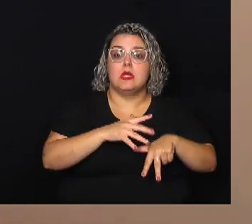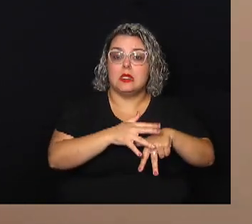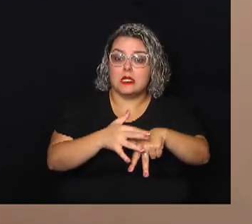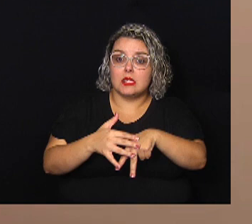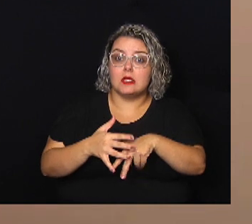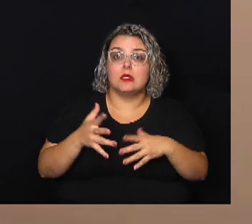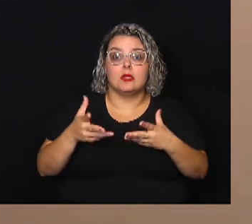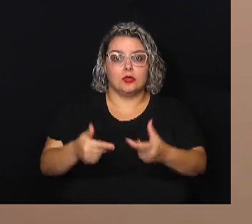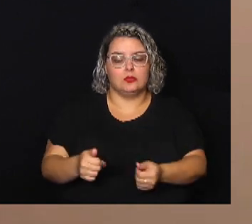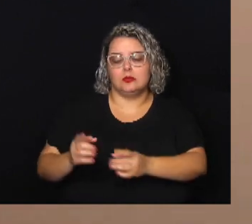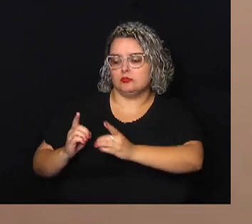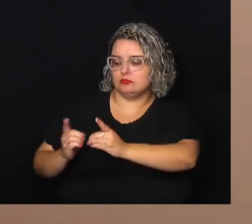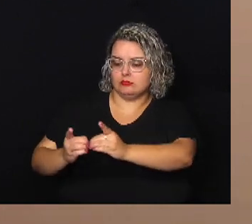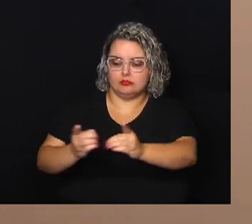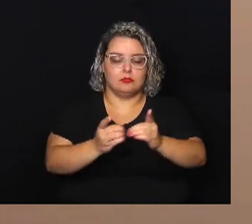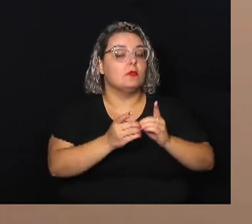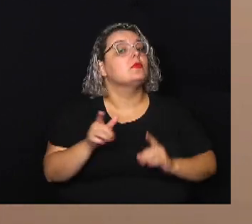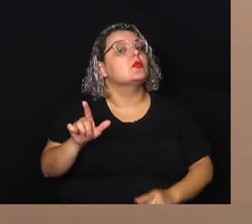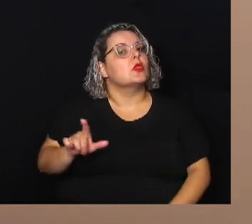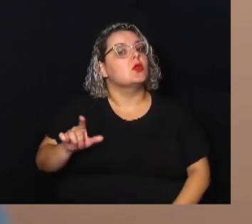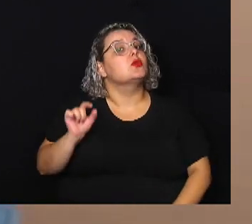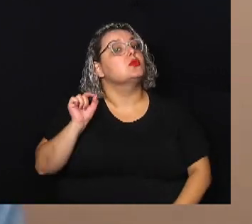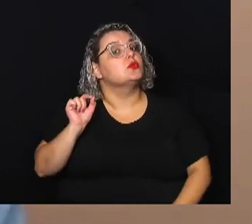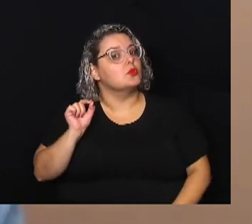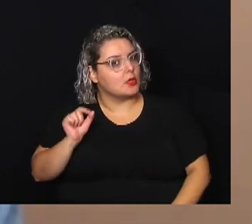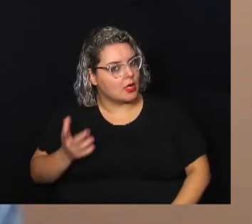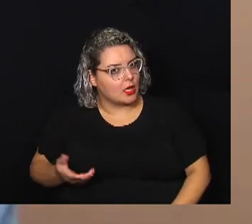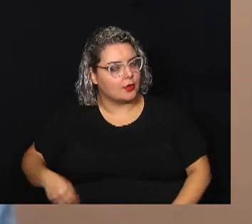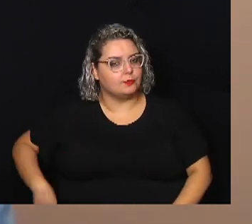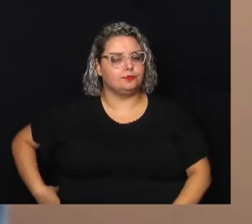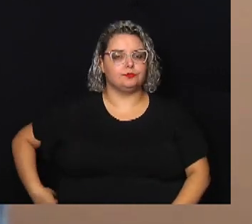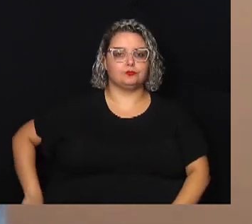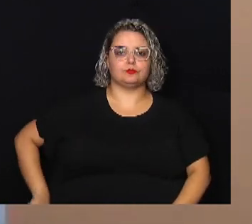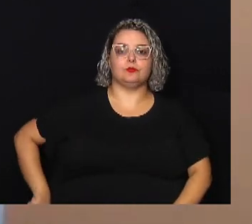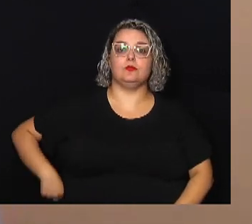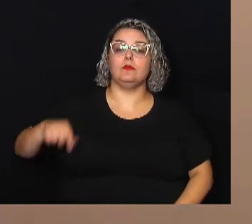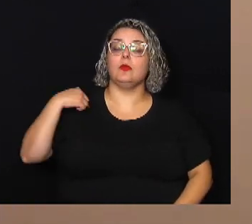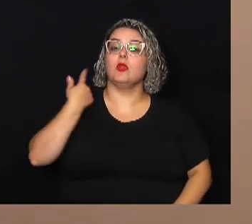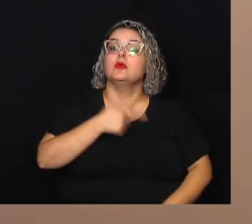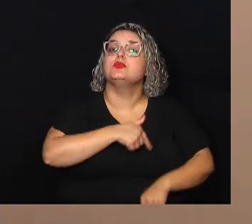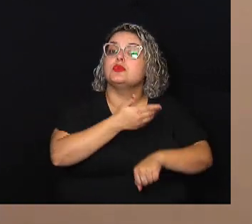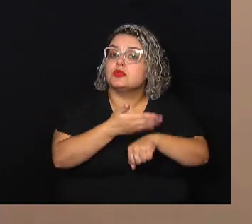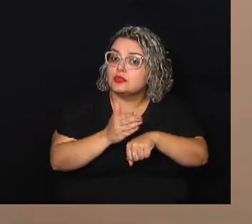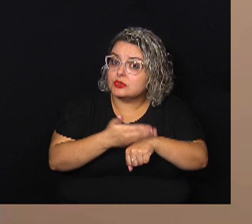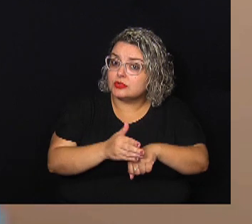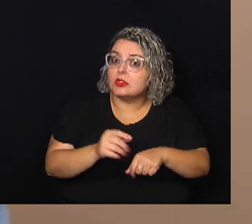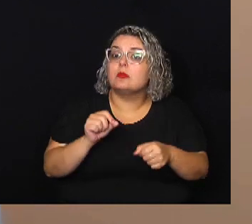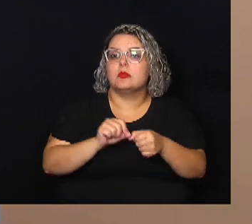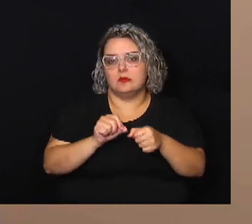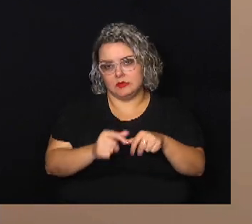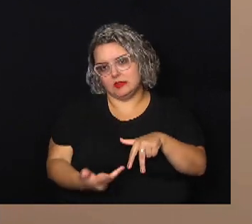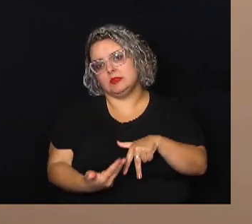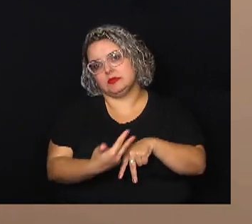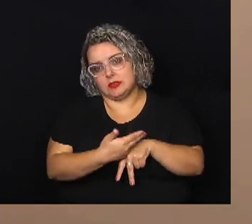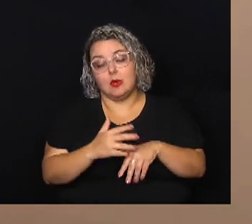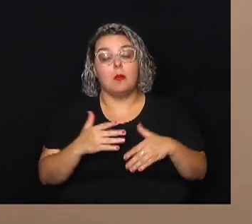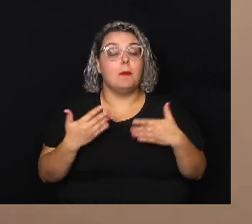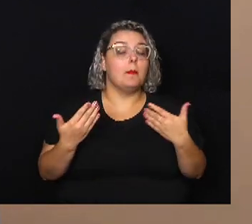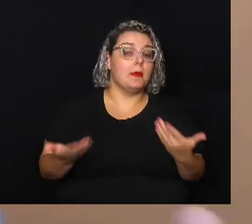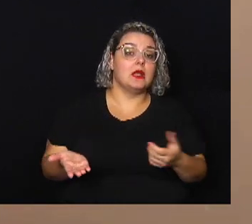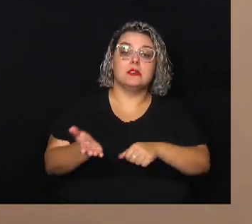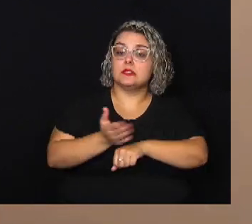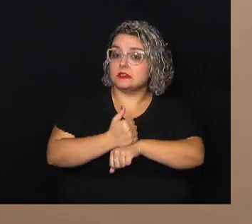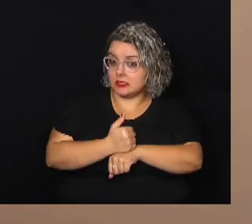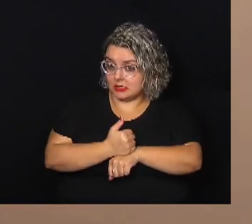as pontas. Obviamente que o nosso treinamento é para fazer cirurgia, mas antes de